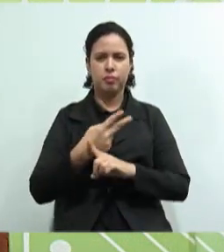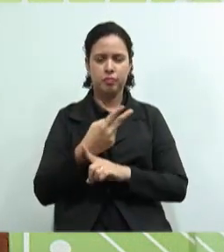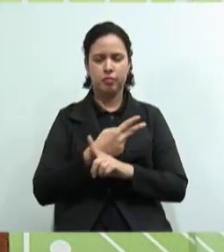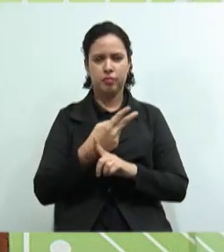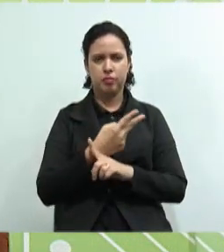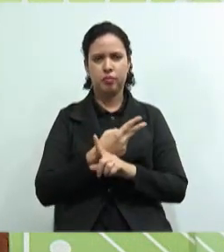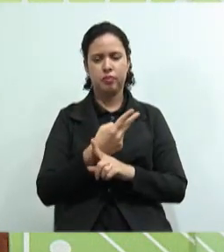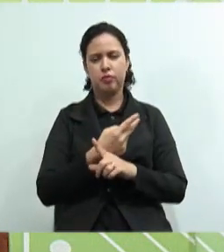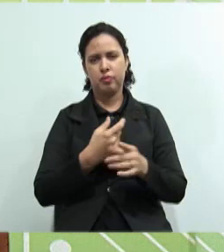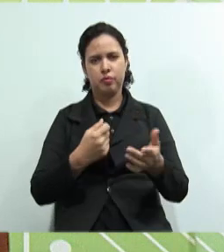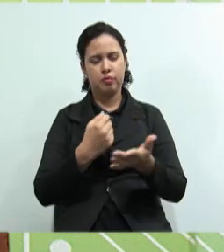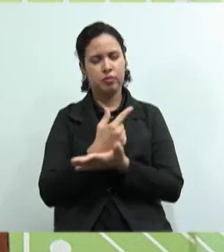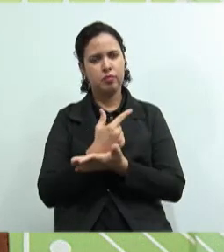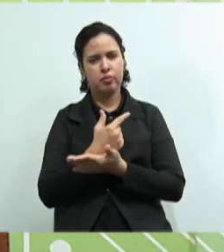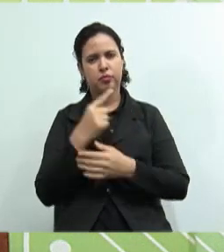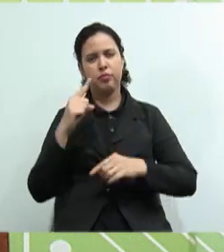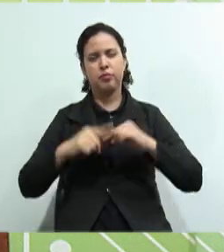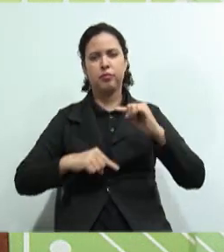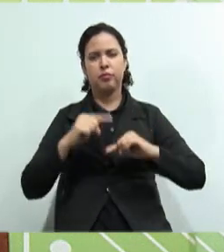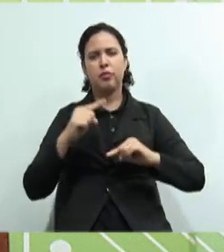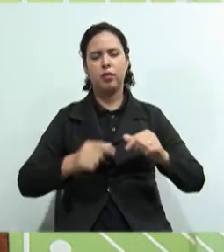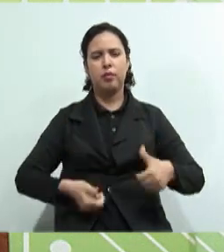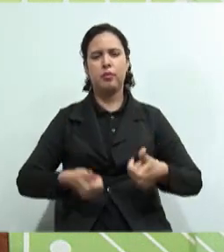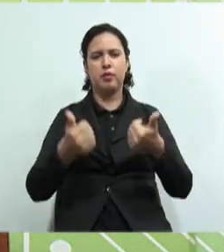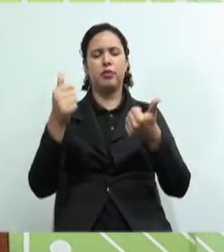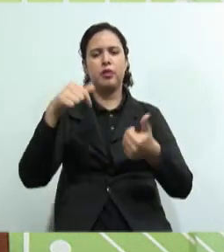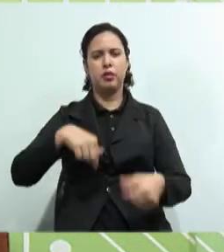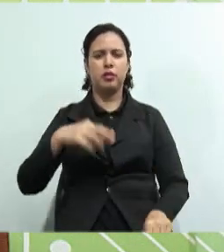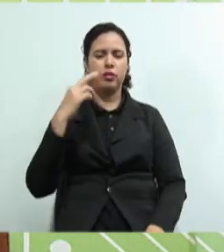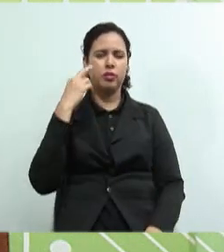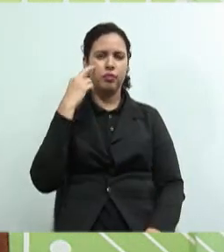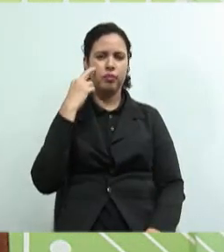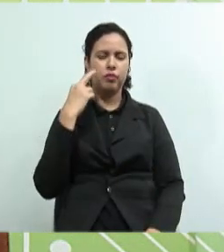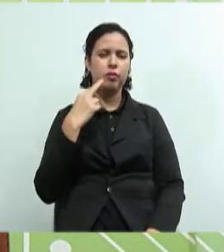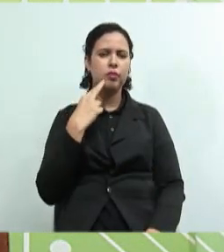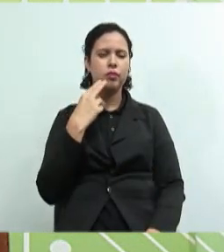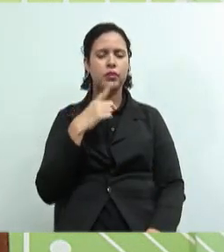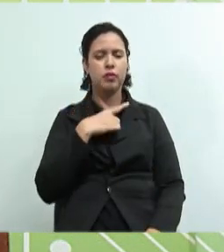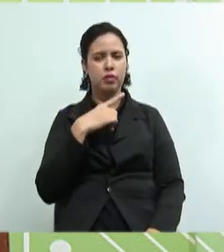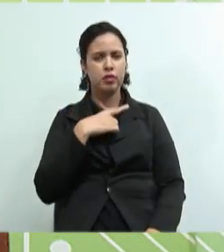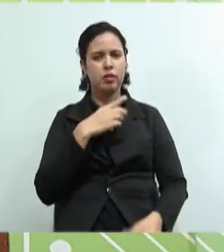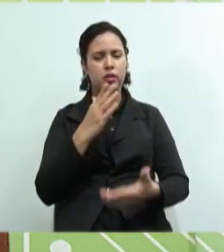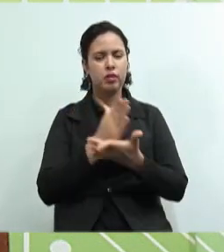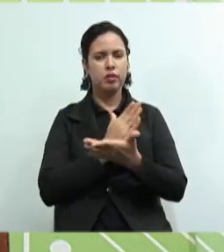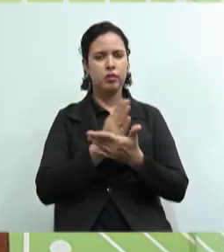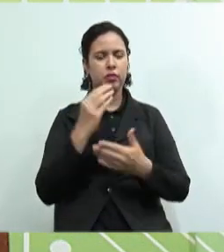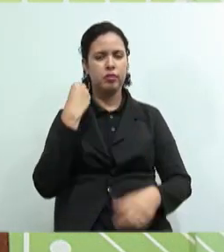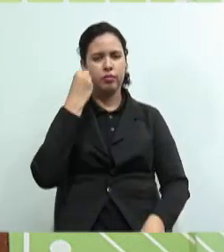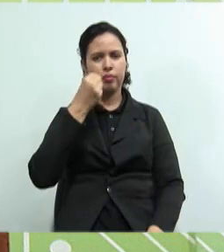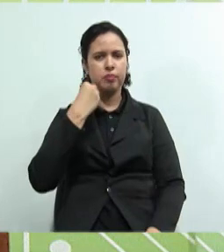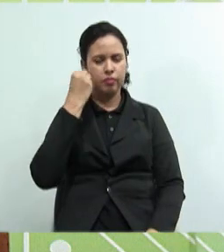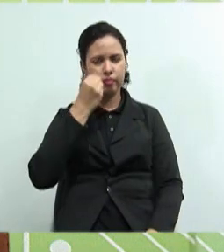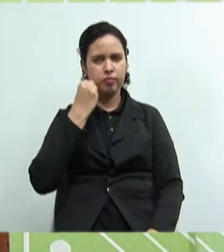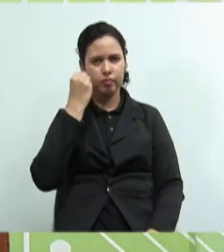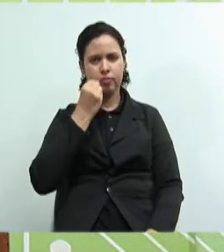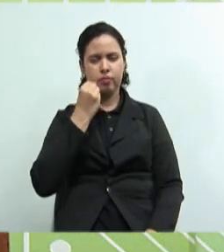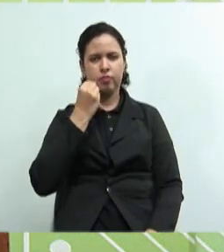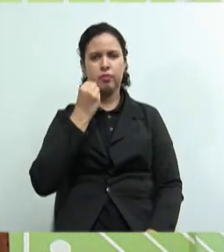alternativa para a aquisição desses produtos. Aqui no estado de Rondônia, a gente tem algumas experiências de produtores que